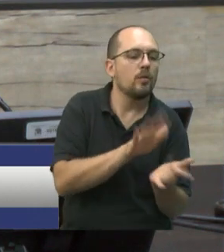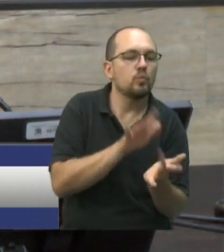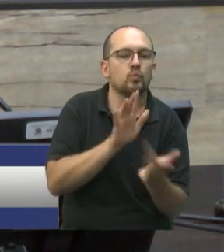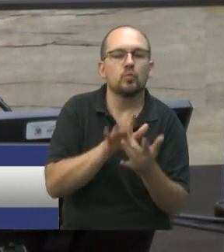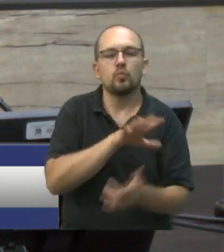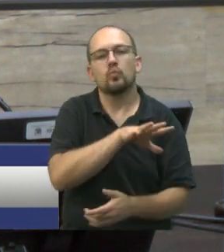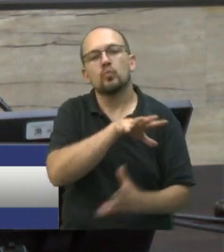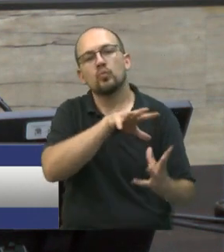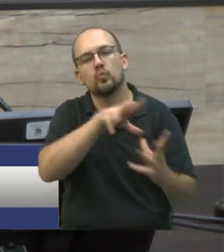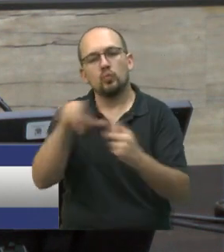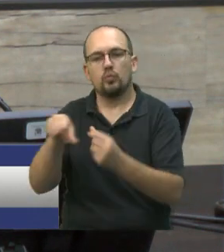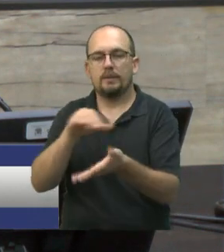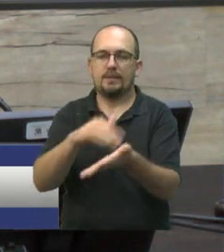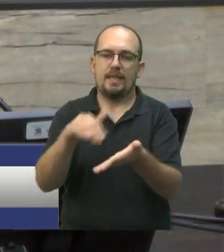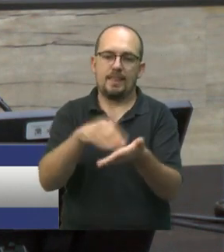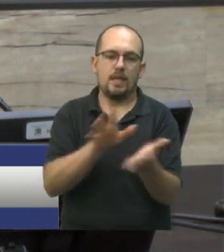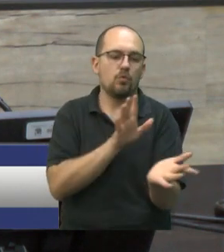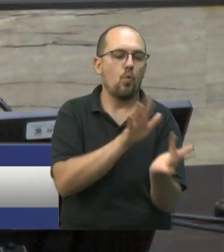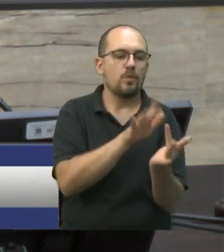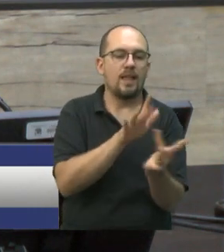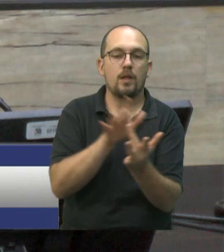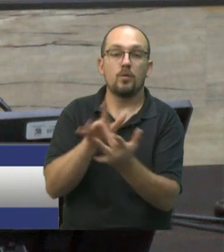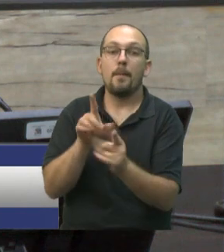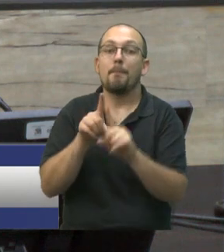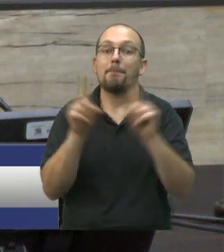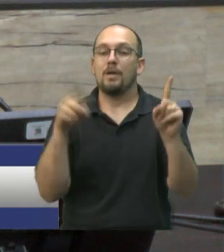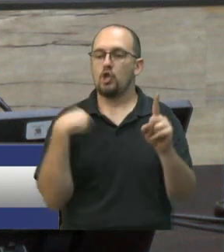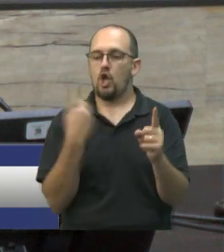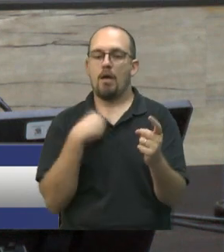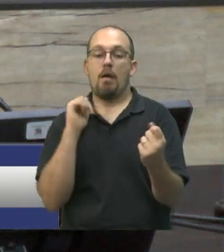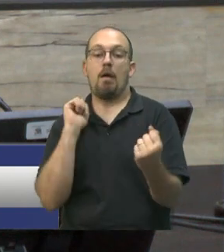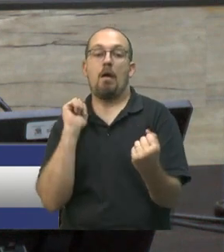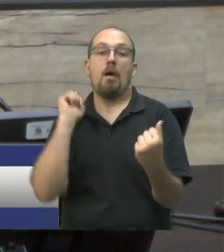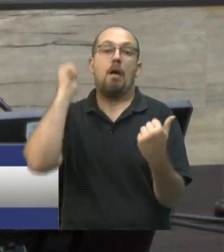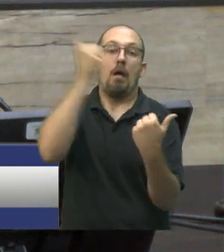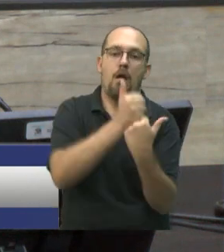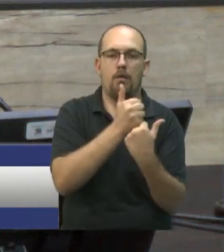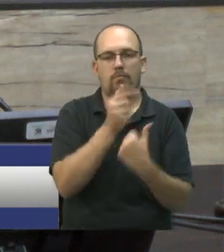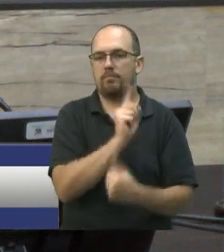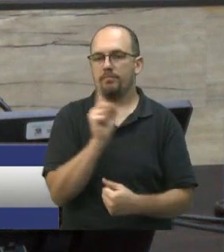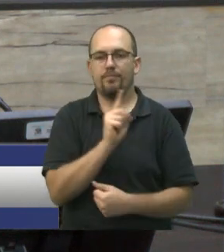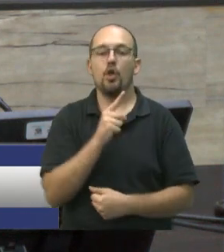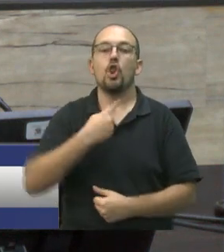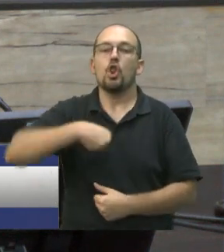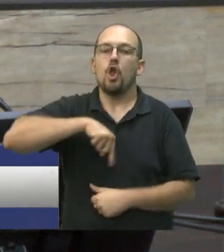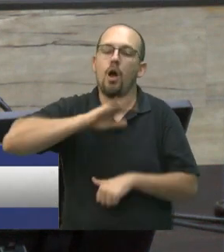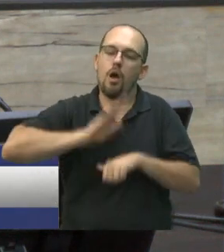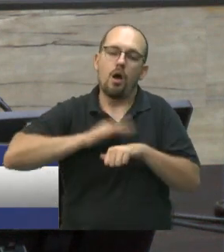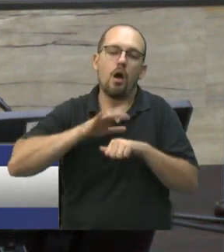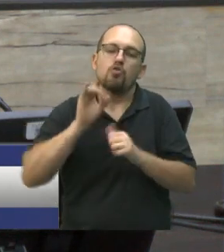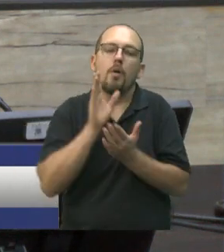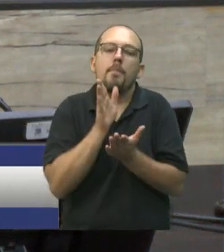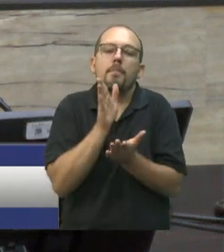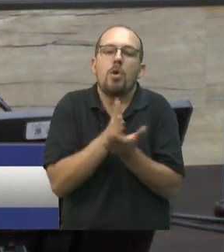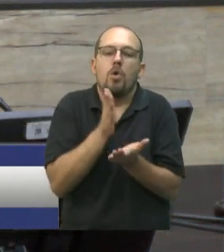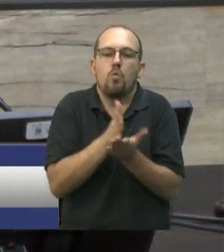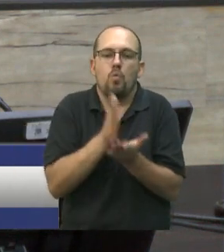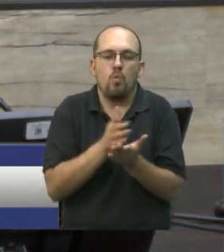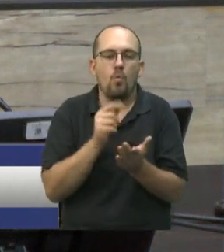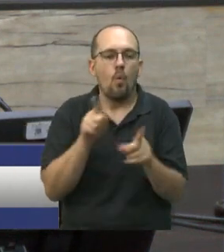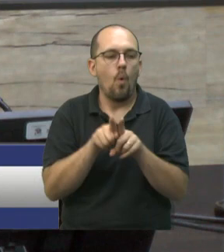secretarias, mas não podemos fazer por. Nós somos a área meio, nós estamos aqui fazendo um